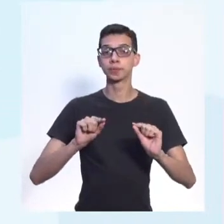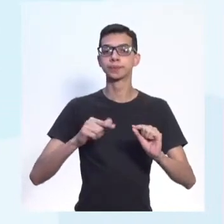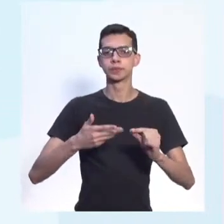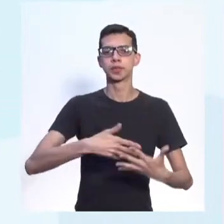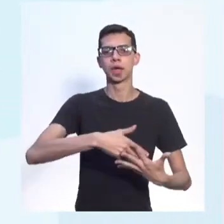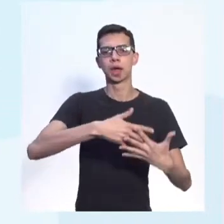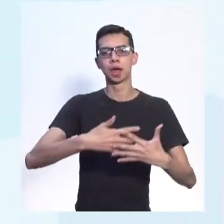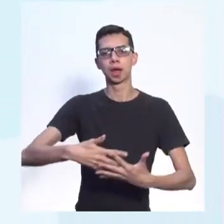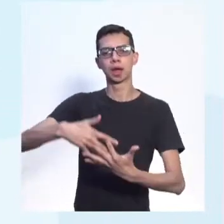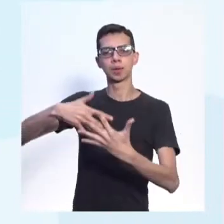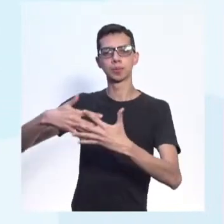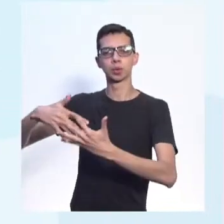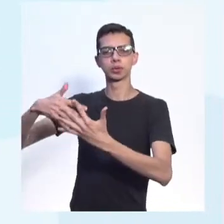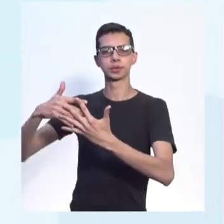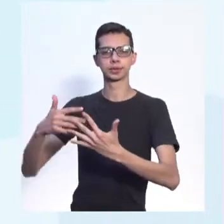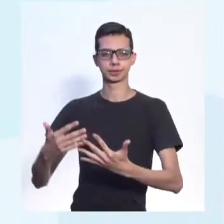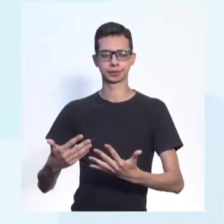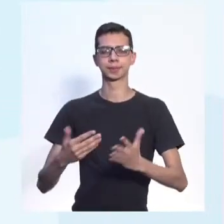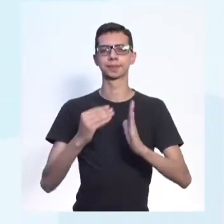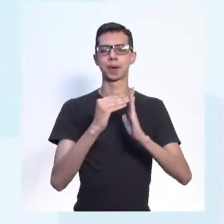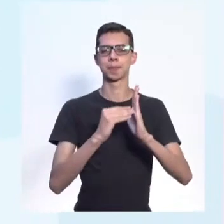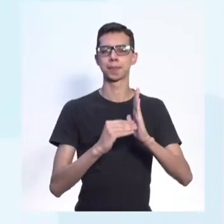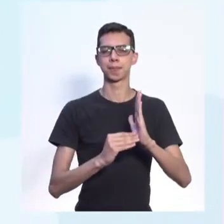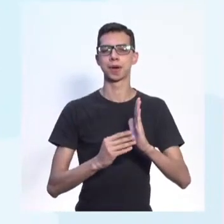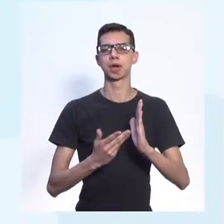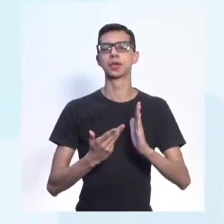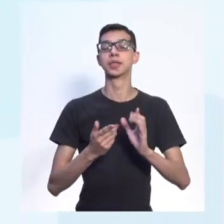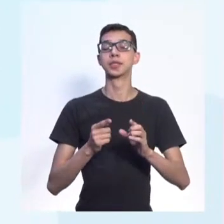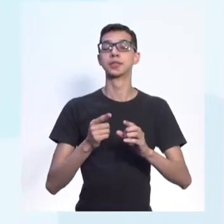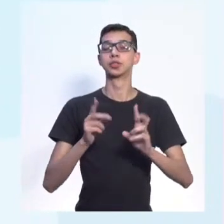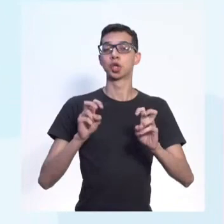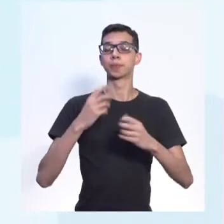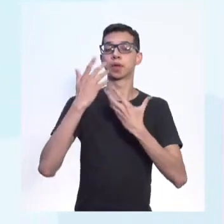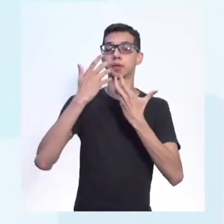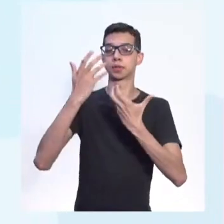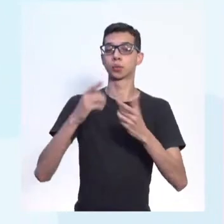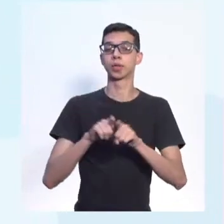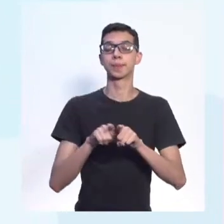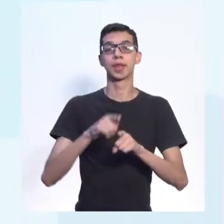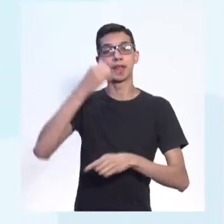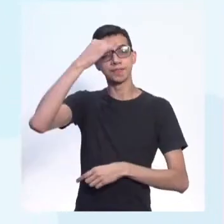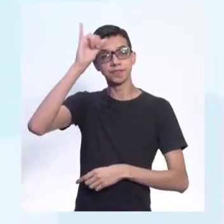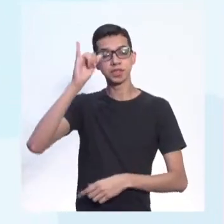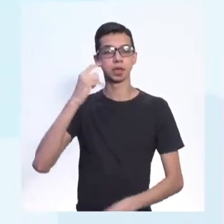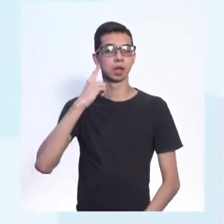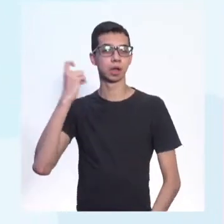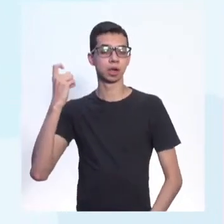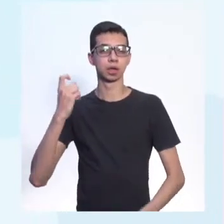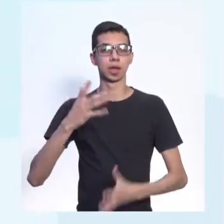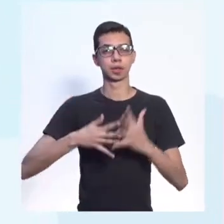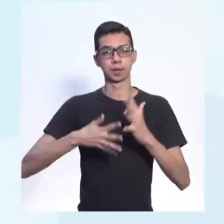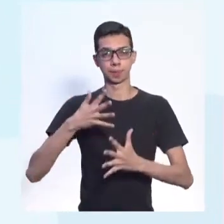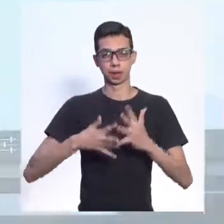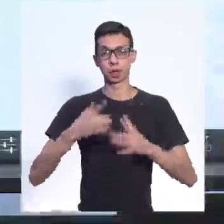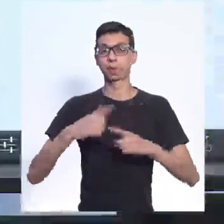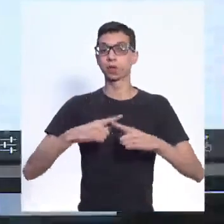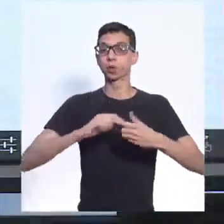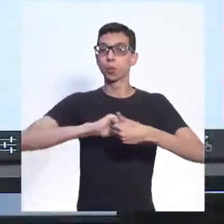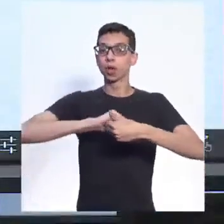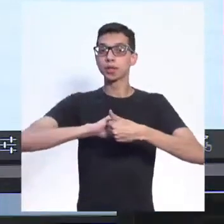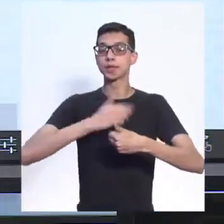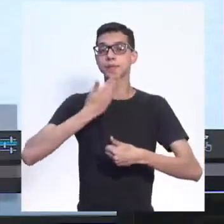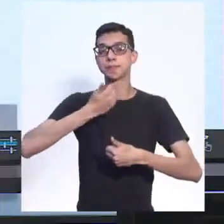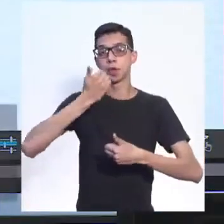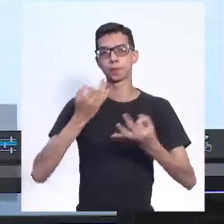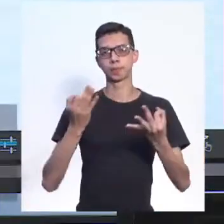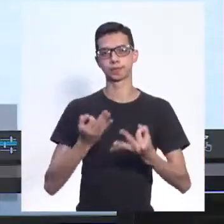são filtrados e minimizados os eventuais defeitos de gravação, como chiados, para melhorar a qualidade do material gravado. Então, o técnico de